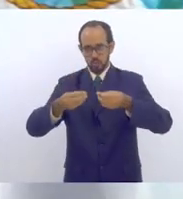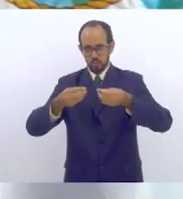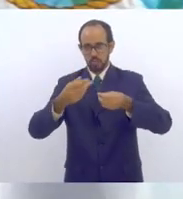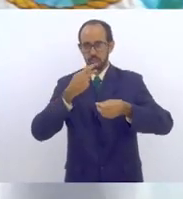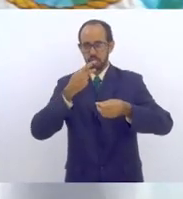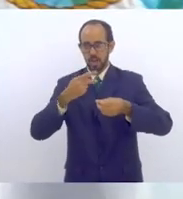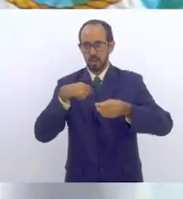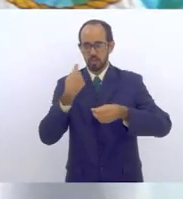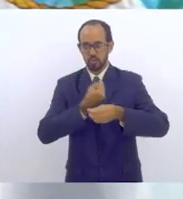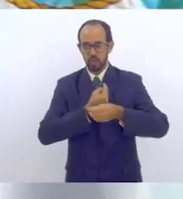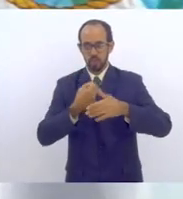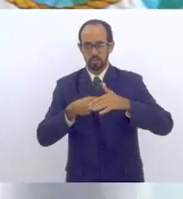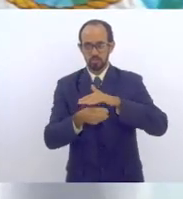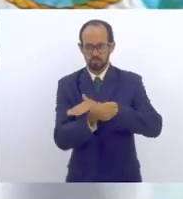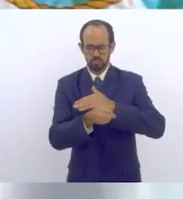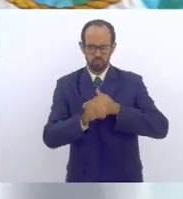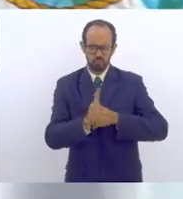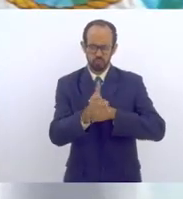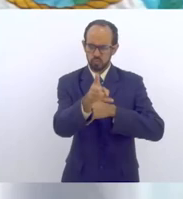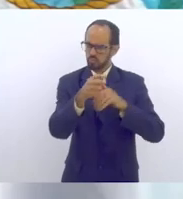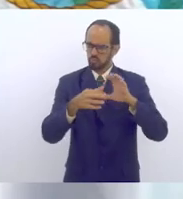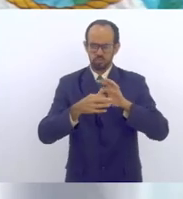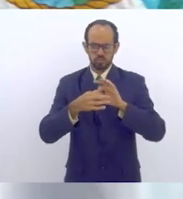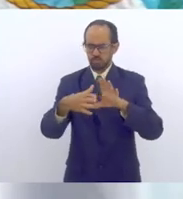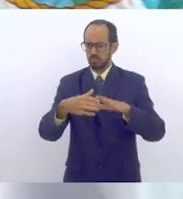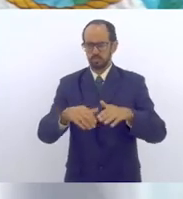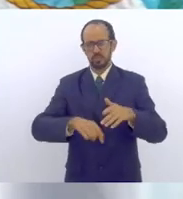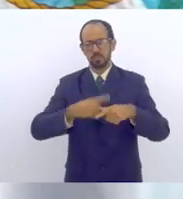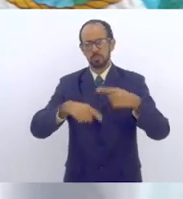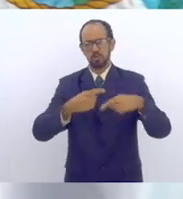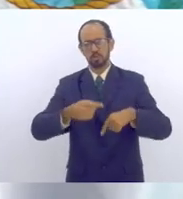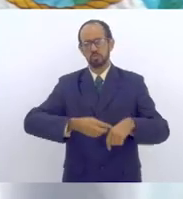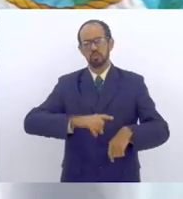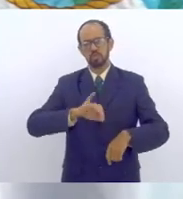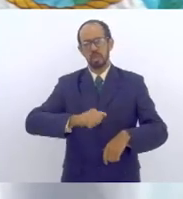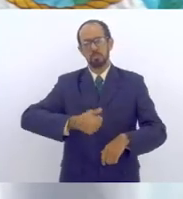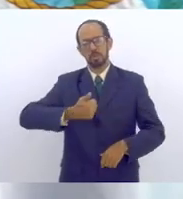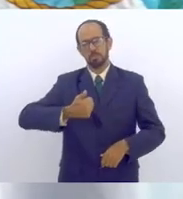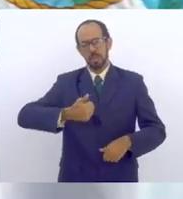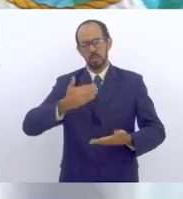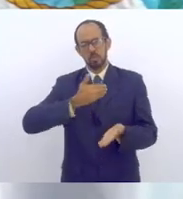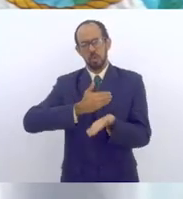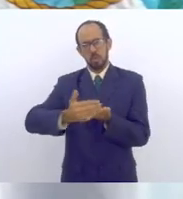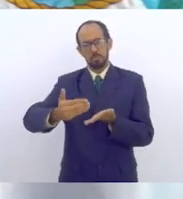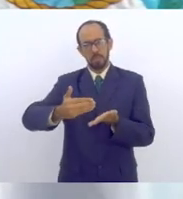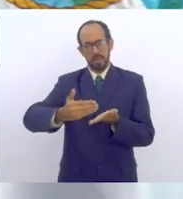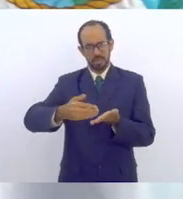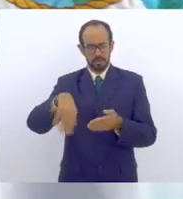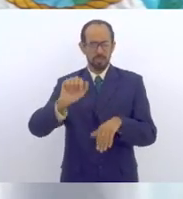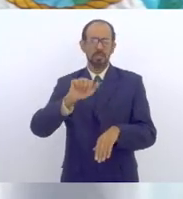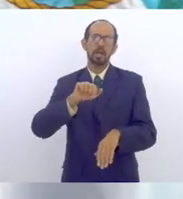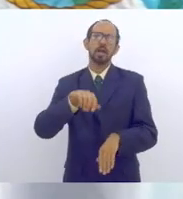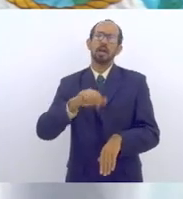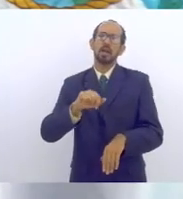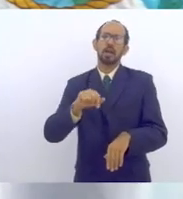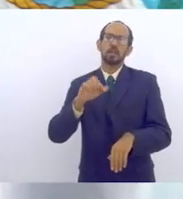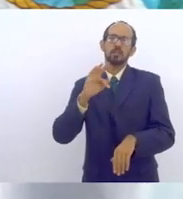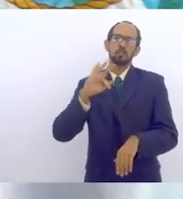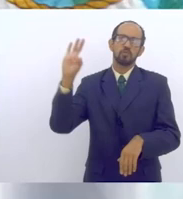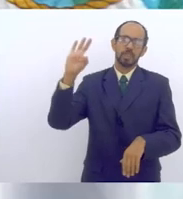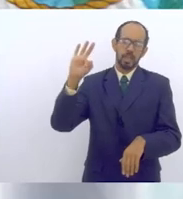que nossos mandatos continua à disposição a partir do dia primeiro não não vamos defender os interesses do Rio de Janeiro no Congresso Nacional